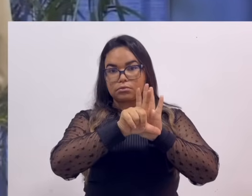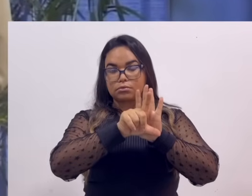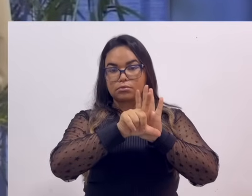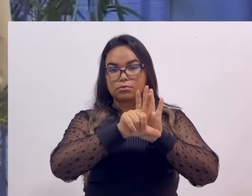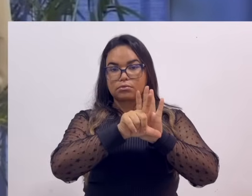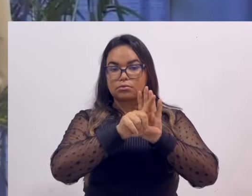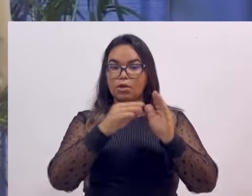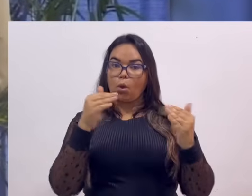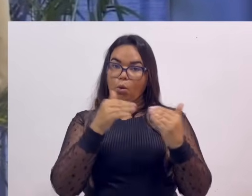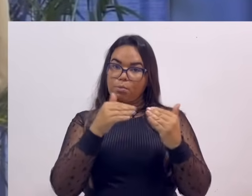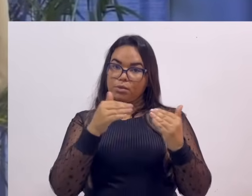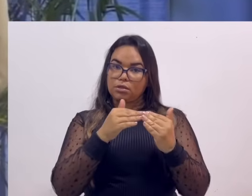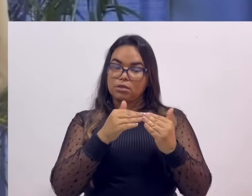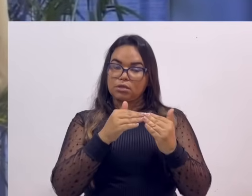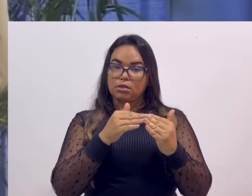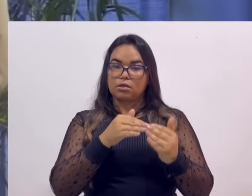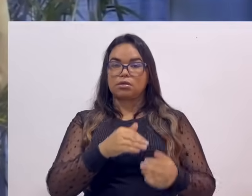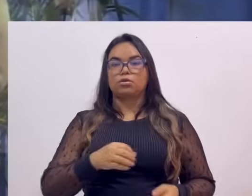definição do Novo Testamento,